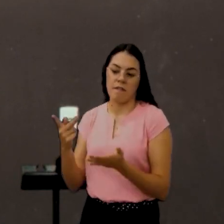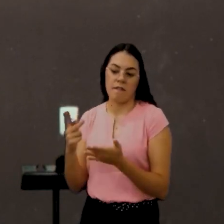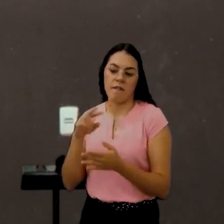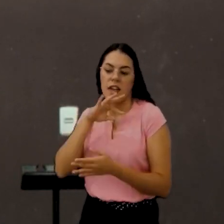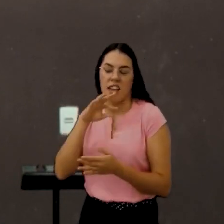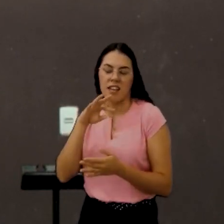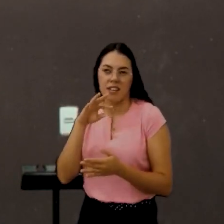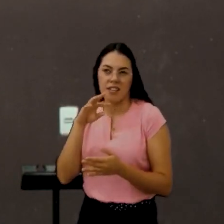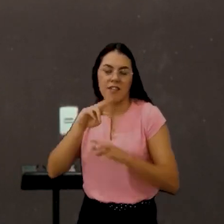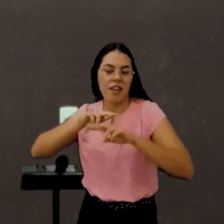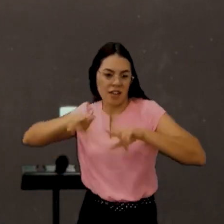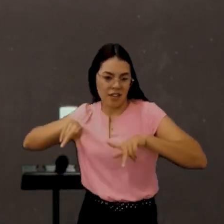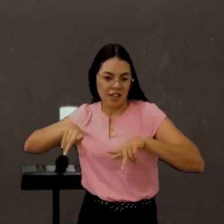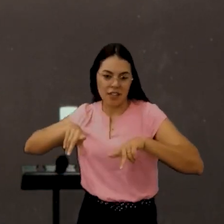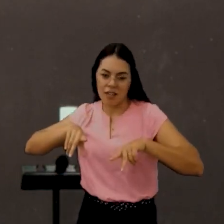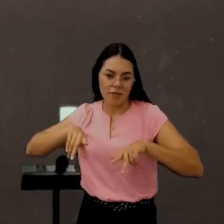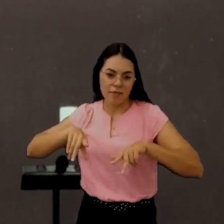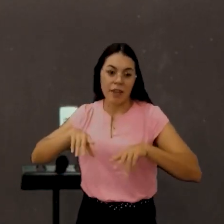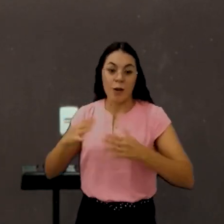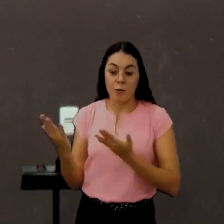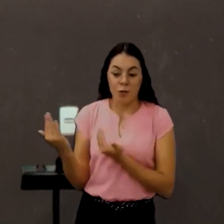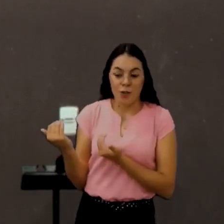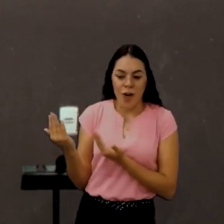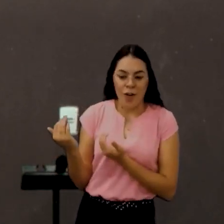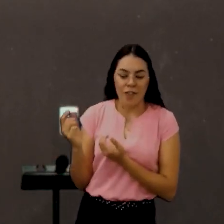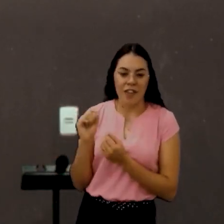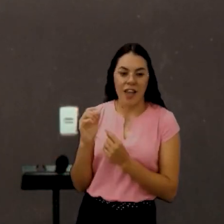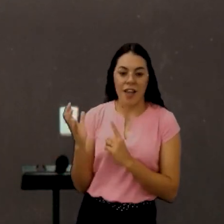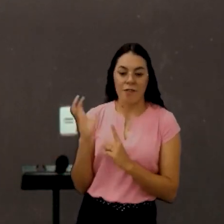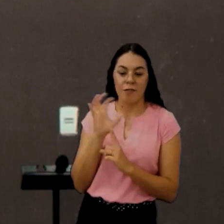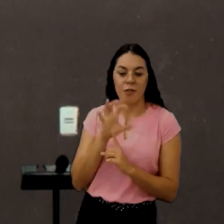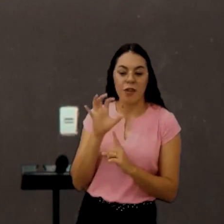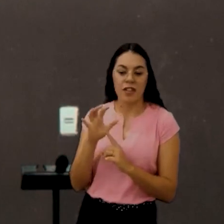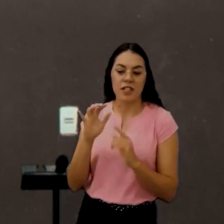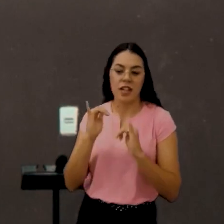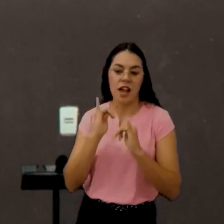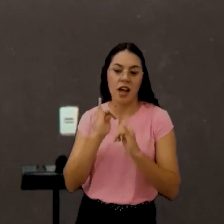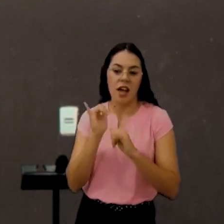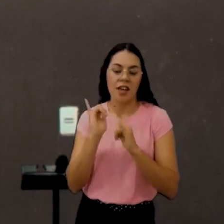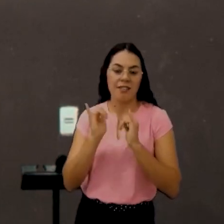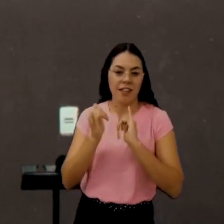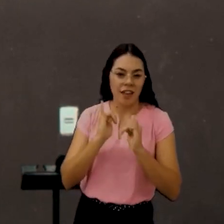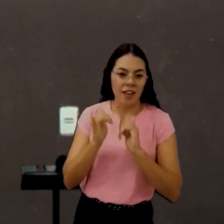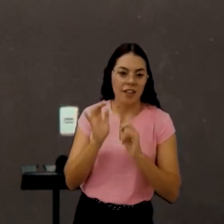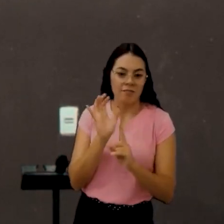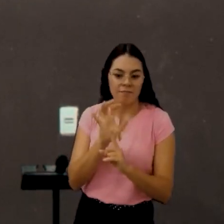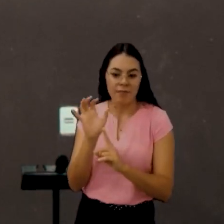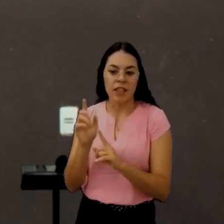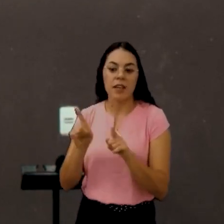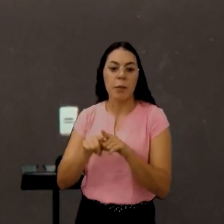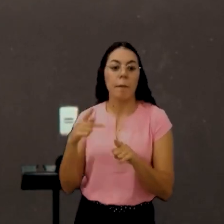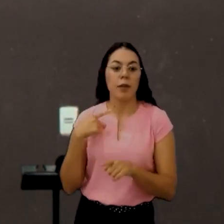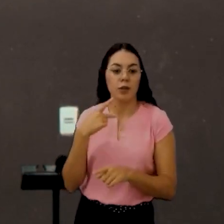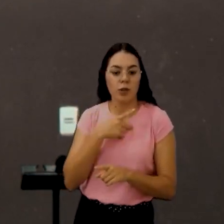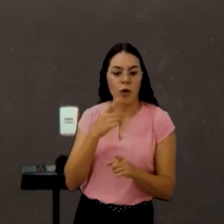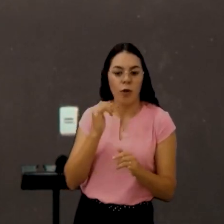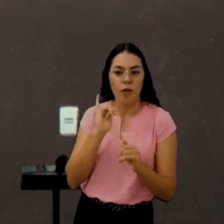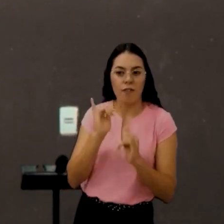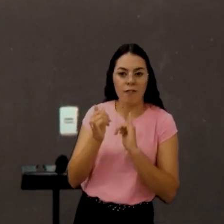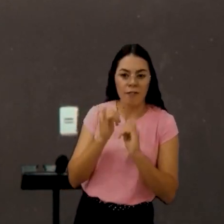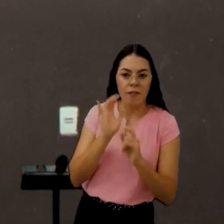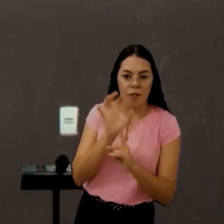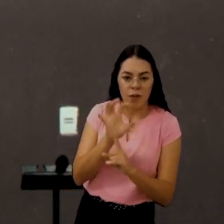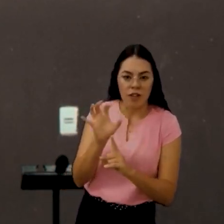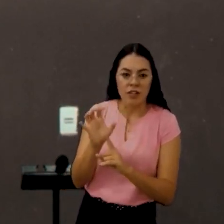entre os jovens, o que nós mais vemos na influência que a internet tem e que pastores influenciadores de internet têm, é